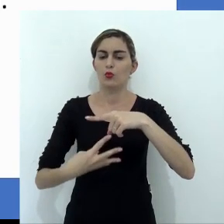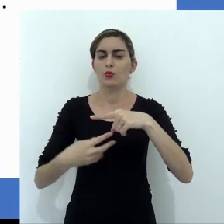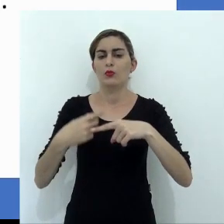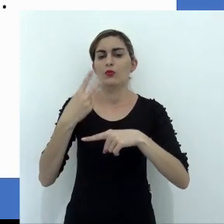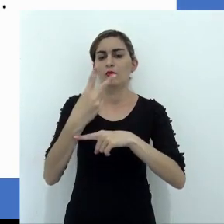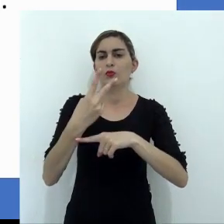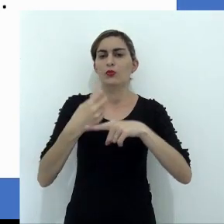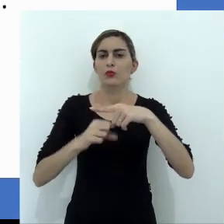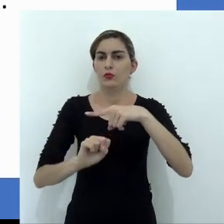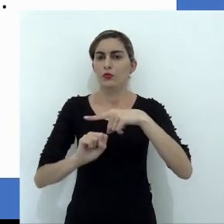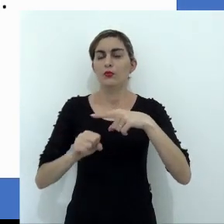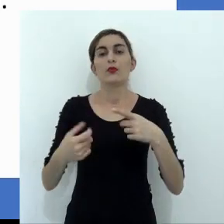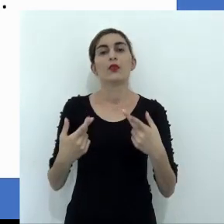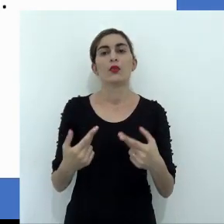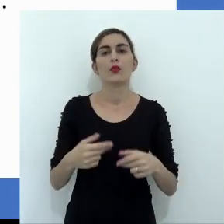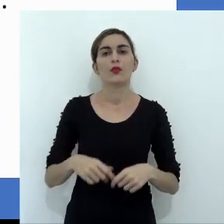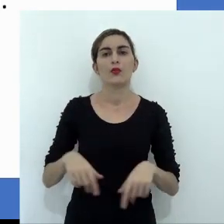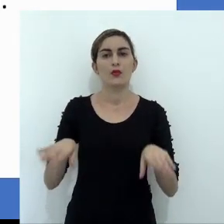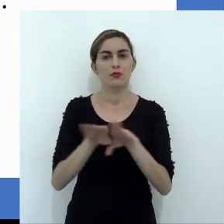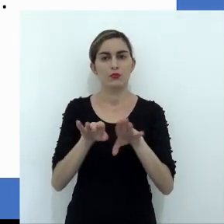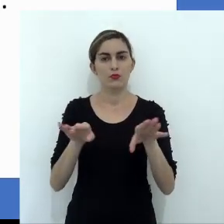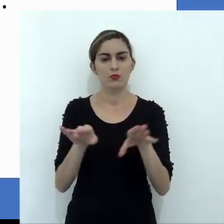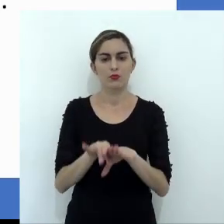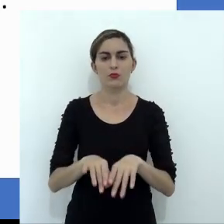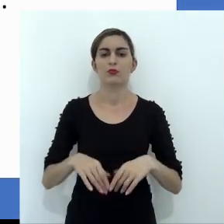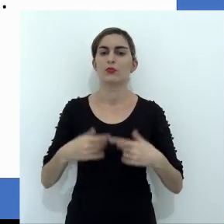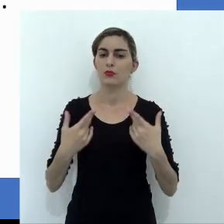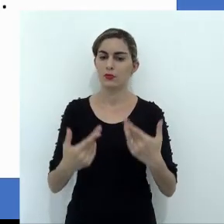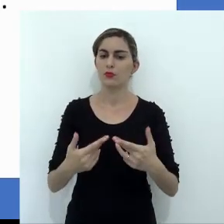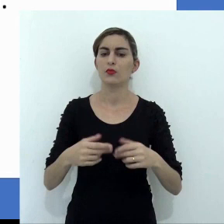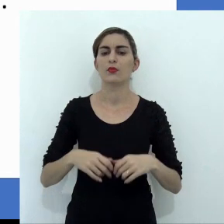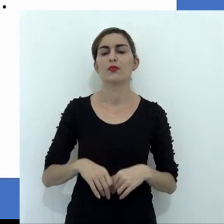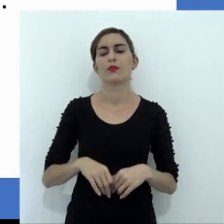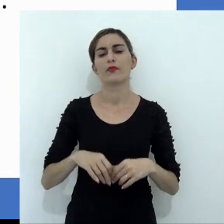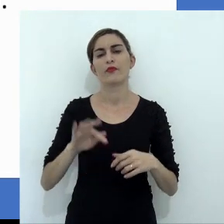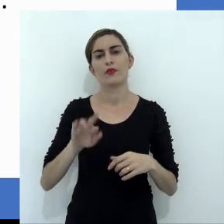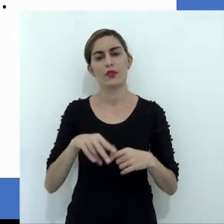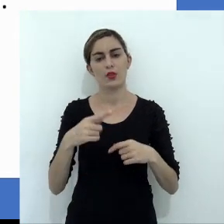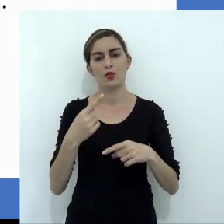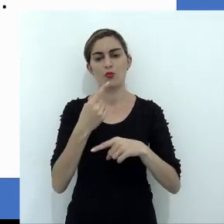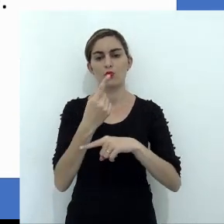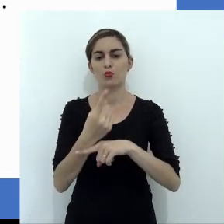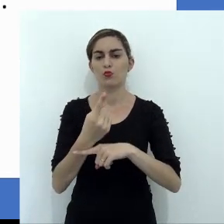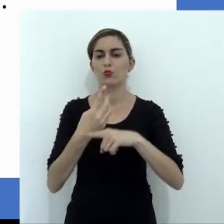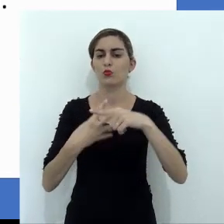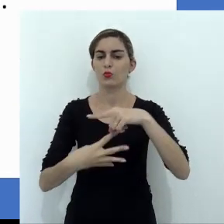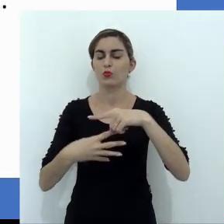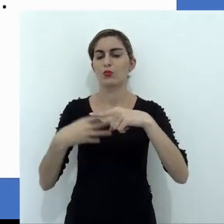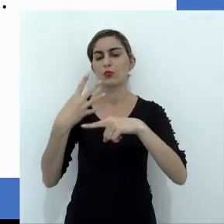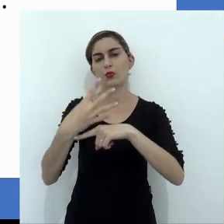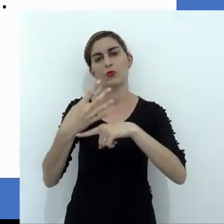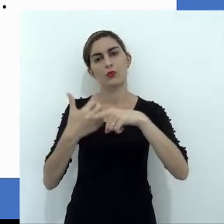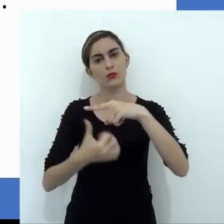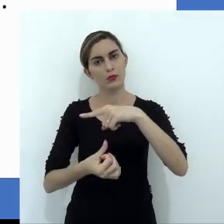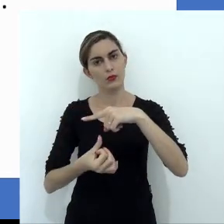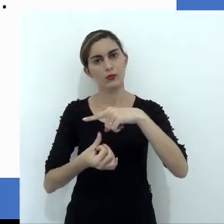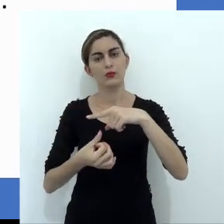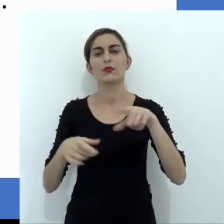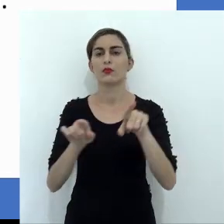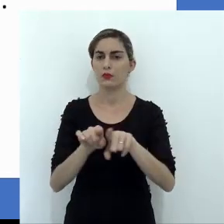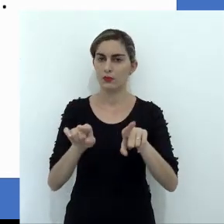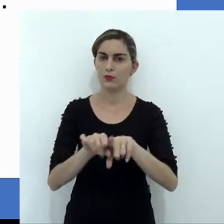e 2/8 são o quê? São frações equivalentes. Da mesma forma que as frações 1/4 e